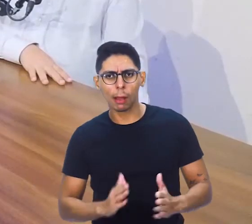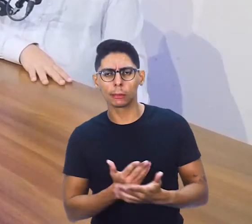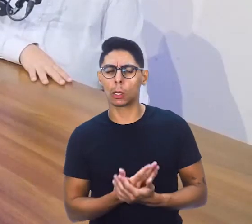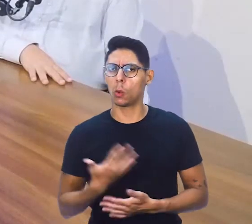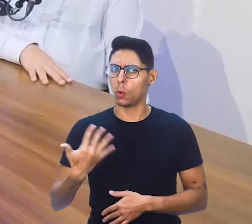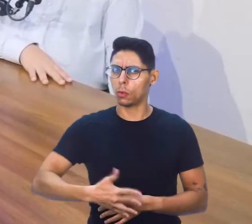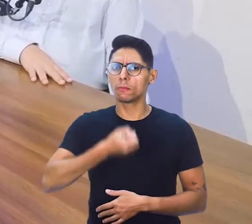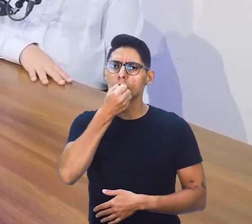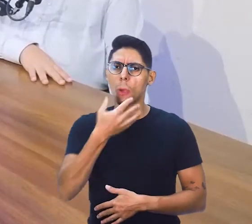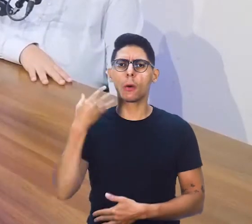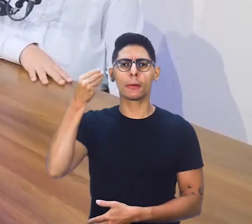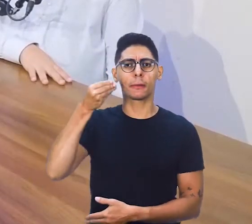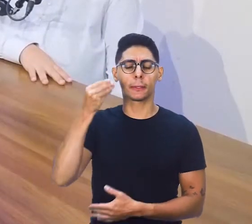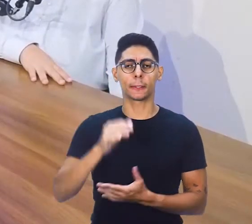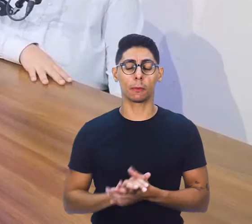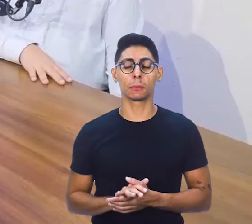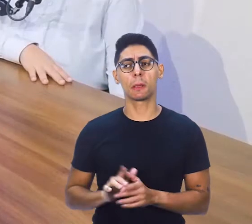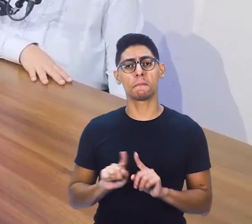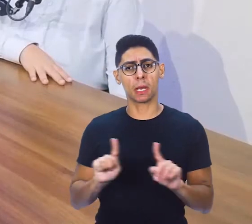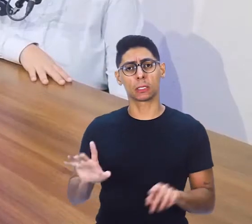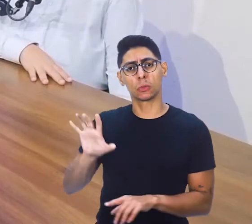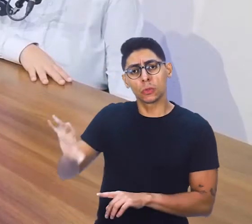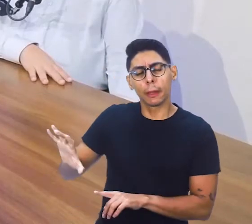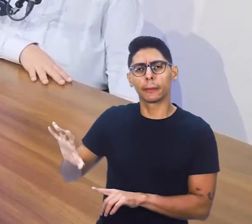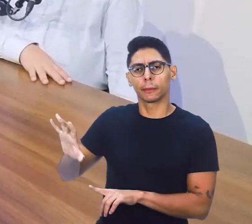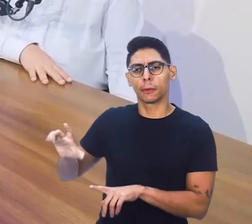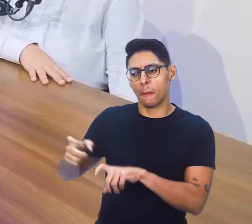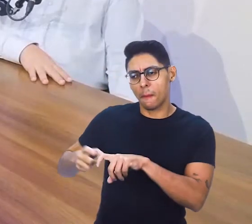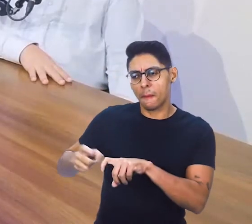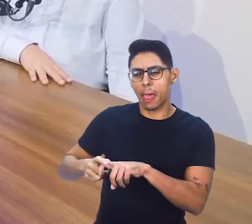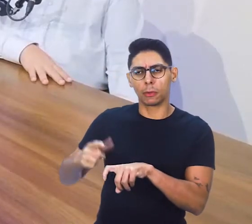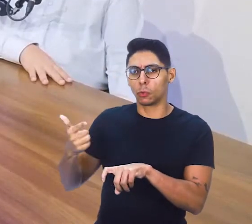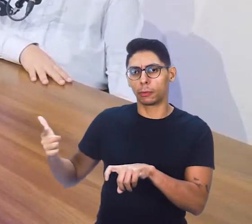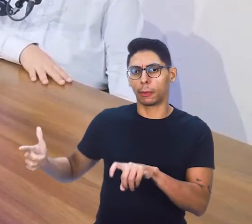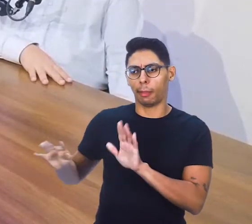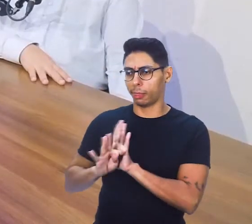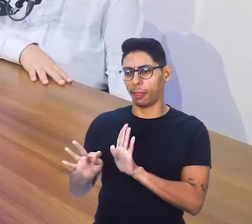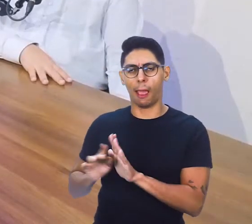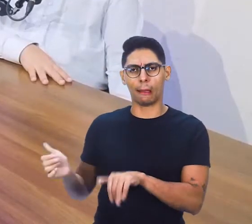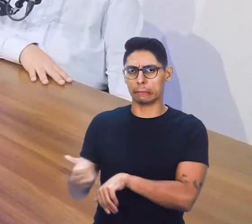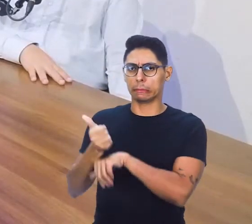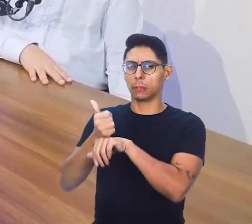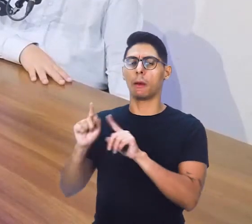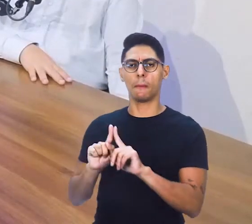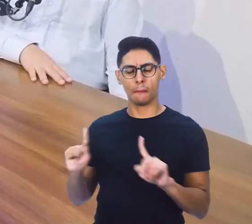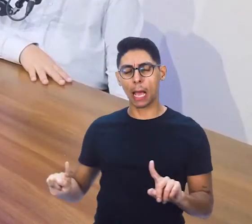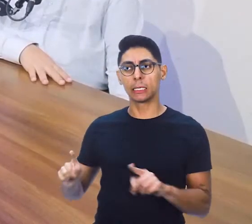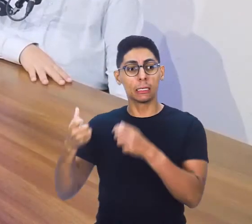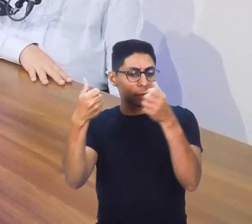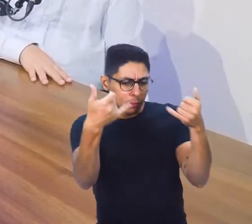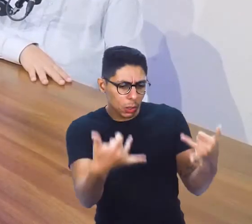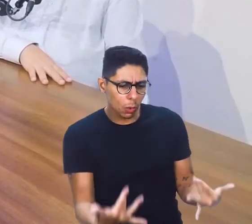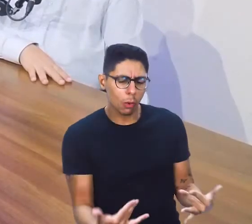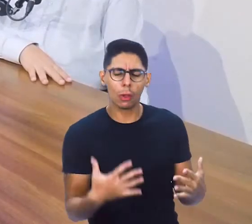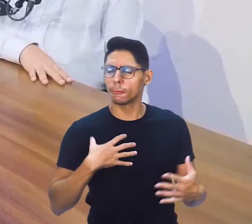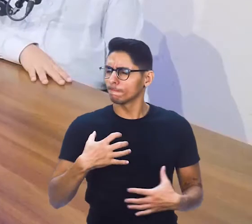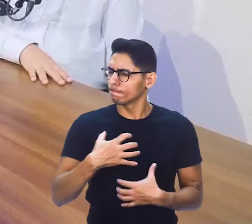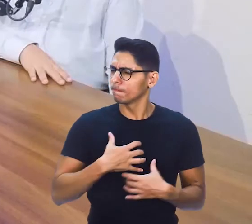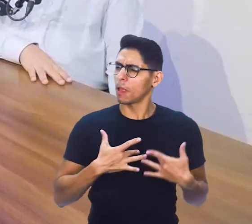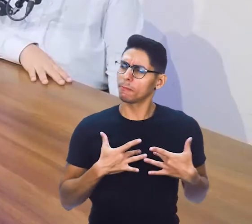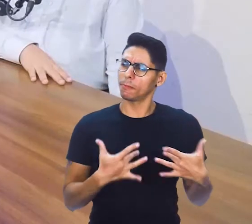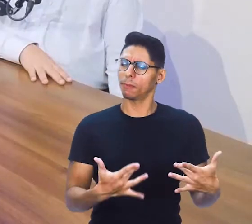bacana. Que assim, do jeito dele, né, sem muitas técnicas, mas me contou tudo. Eu achei isso assim de uma Muito sensibilidade